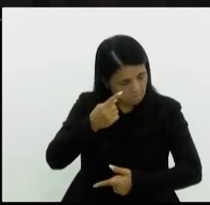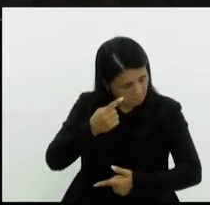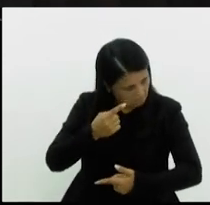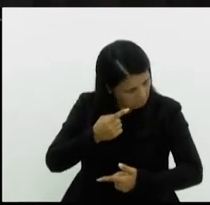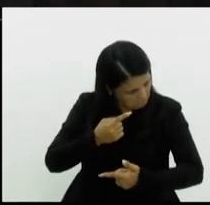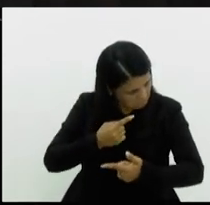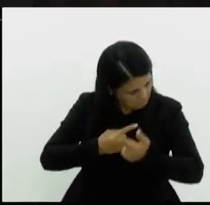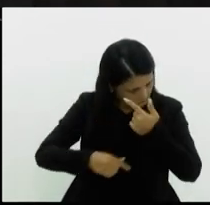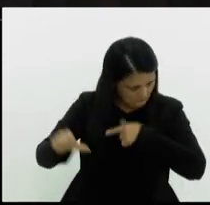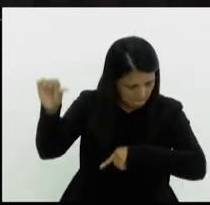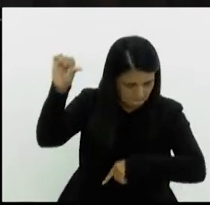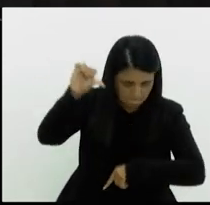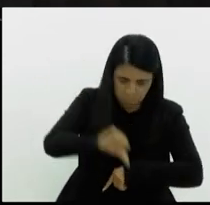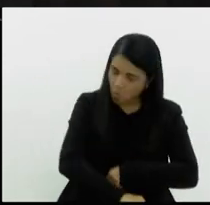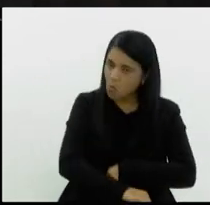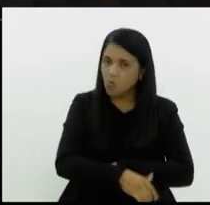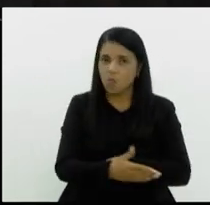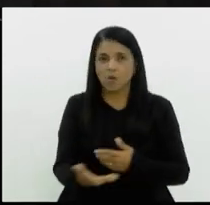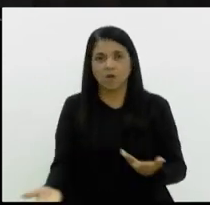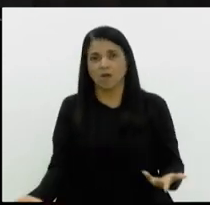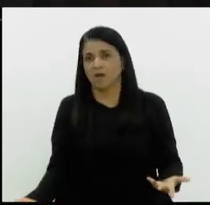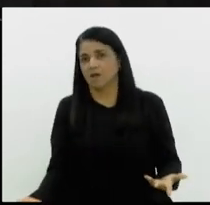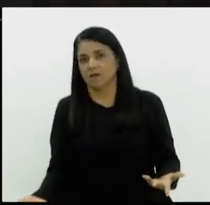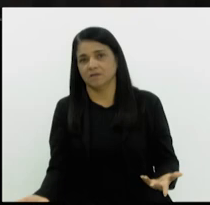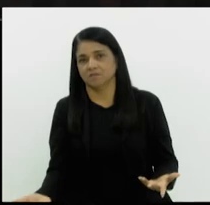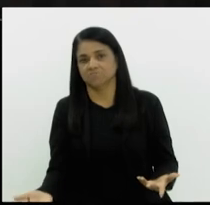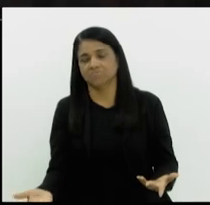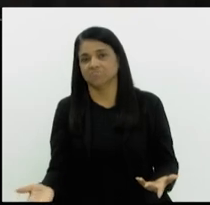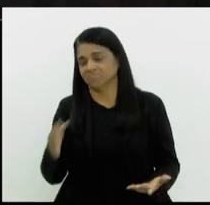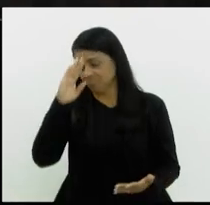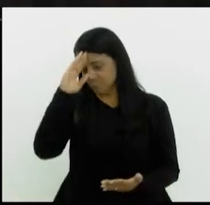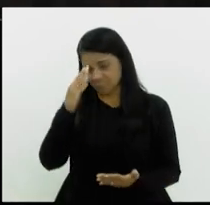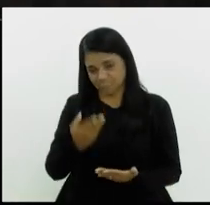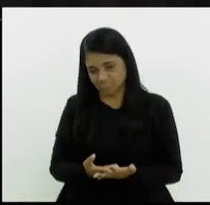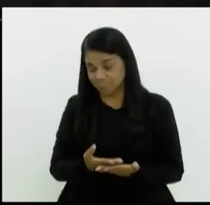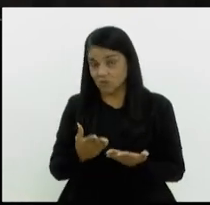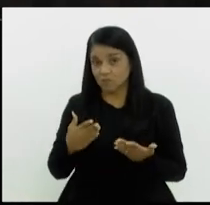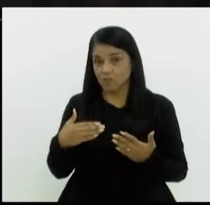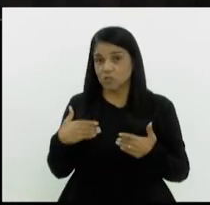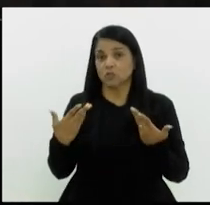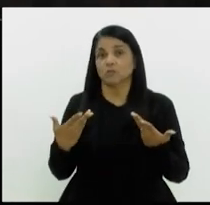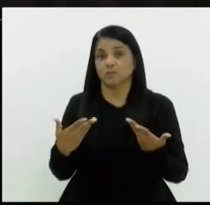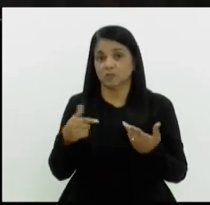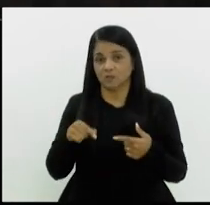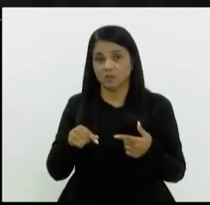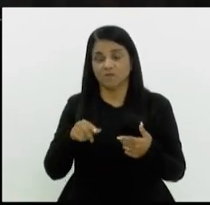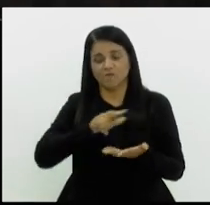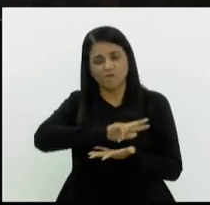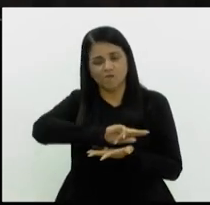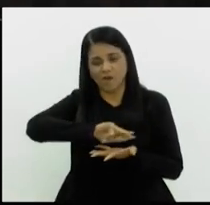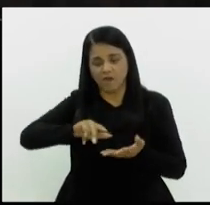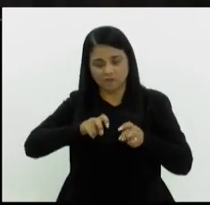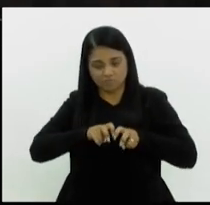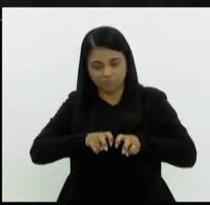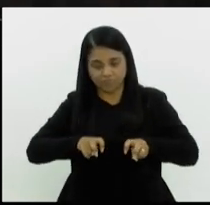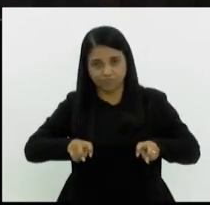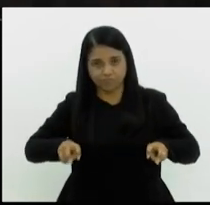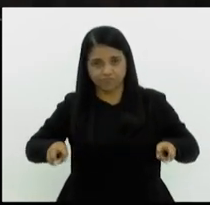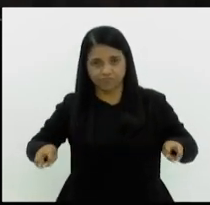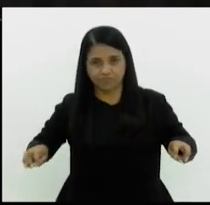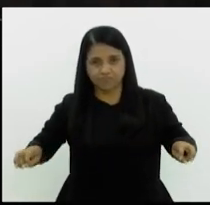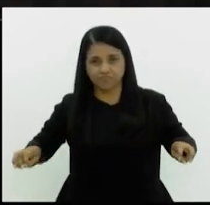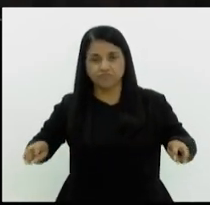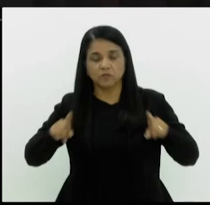Inacreditável. E o que foi realmente surpreendente, eles colocaram várias cadeiras, né, para